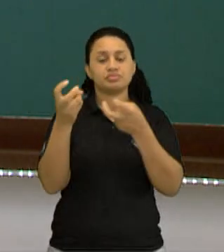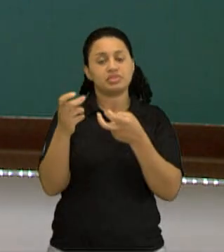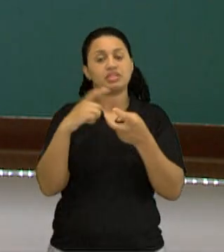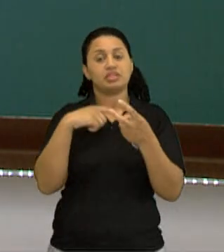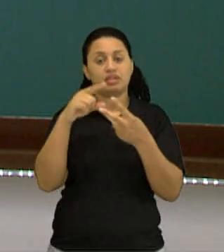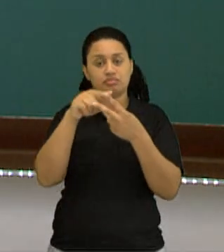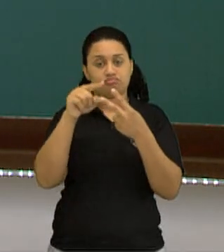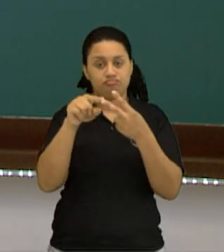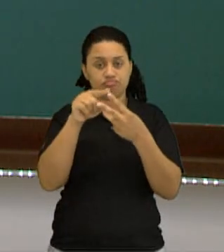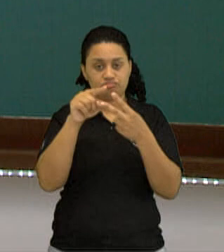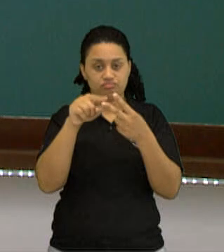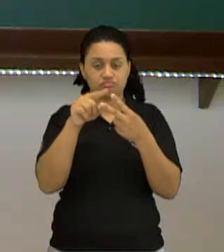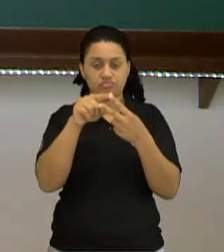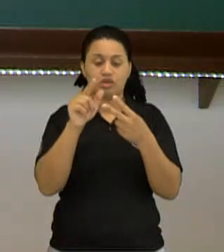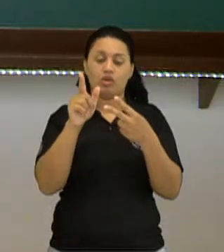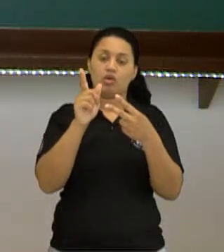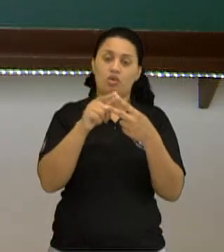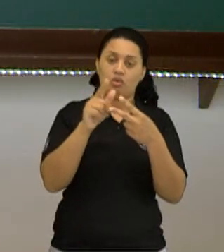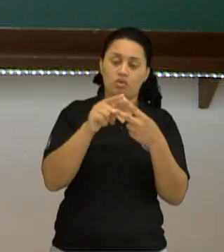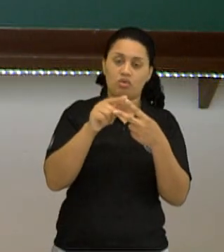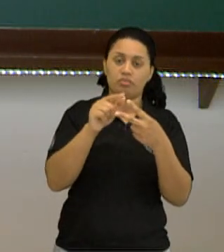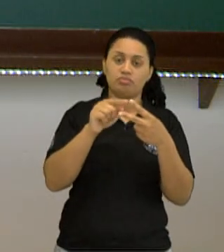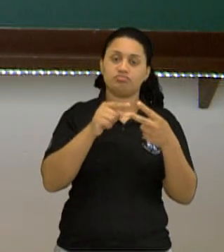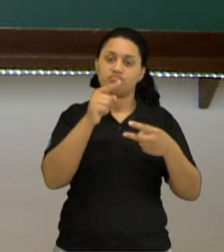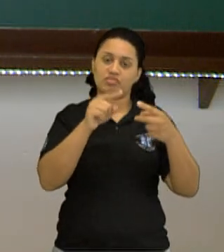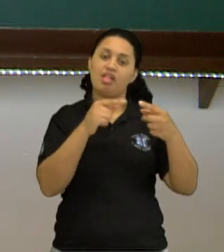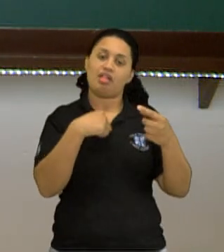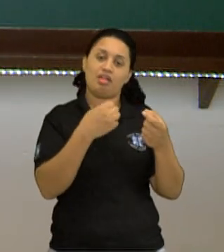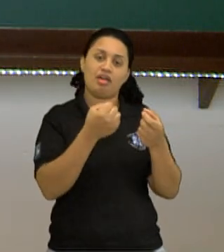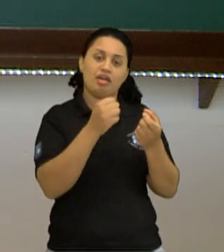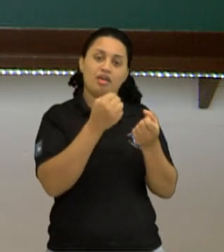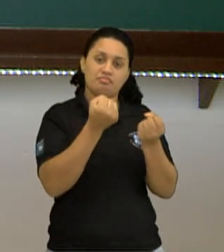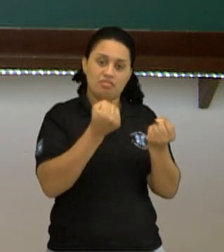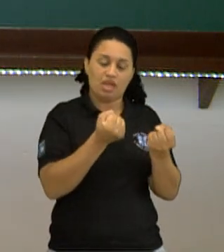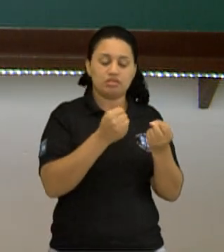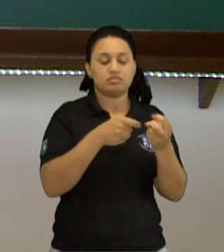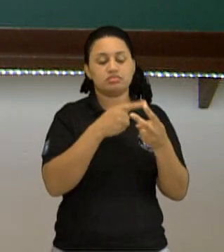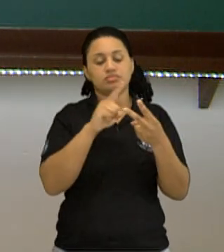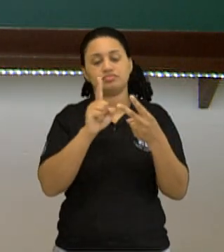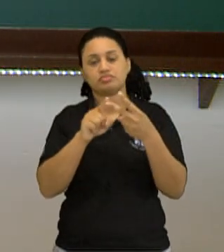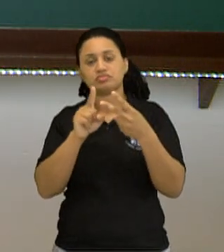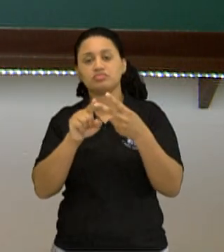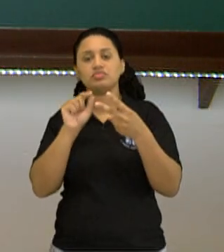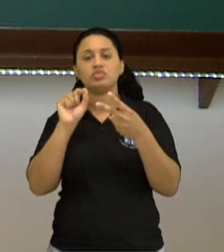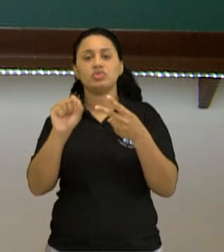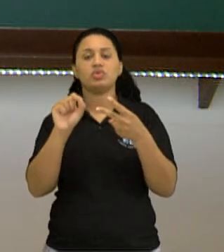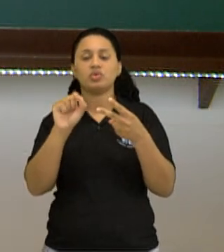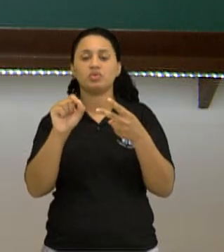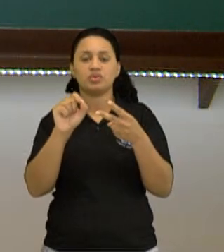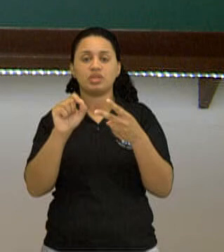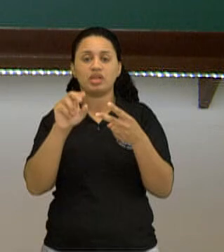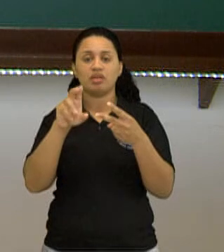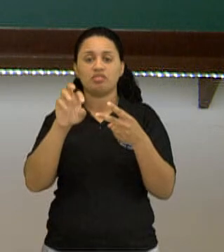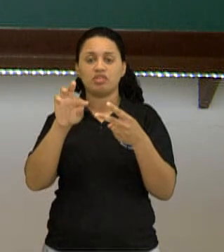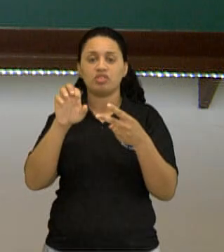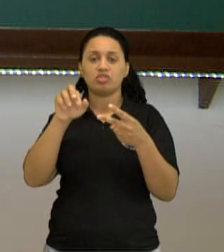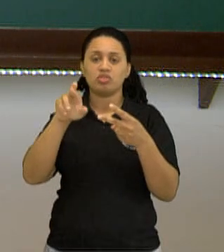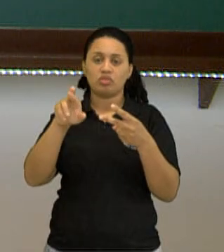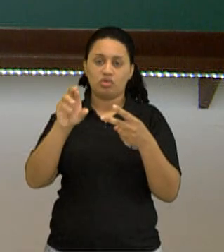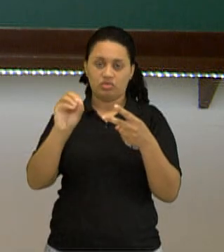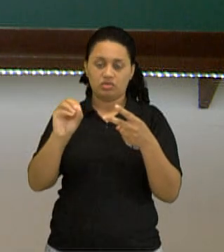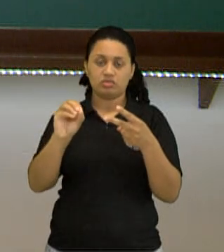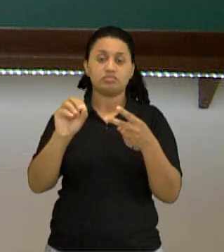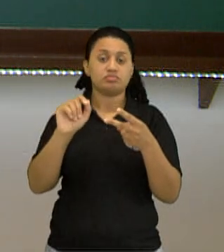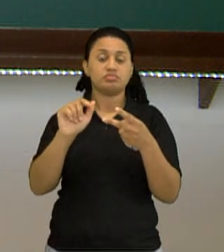duas grandezas, uma delas é escalar e fundamental, e você tem uma grandeza vetorial, que no caso é uma